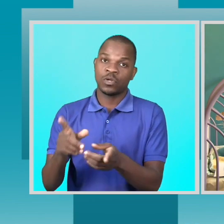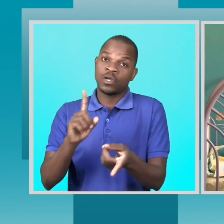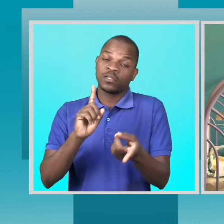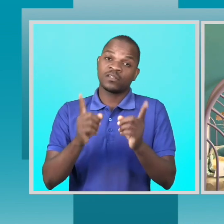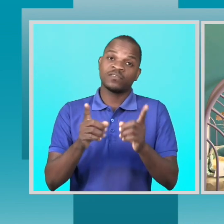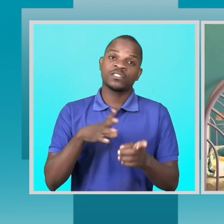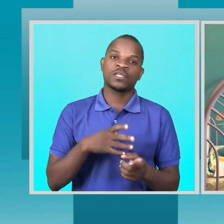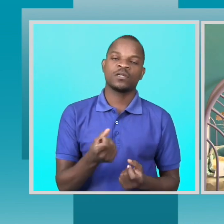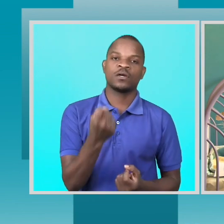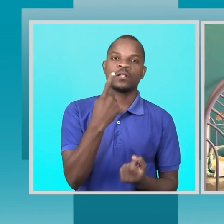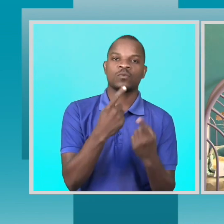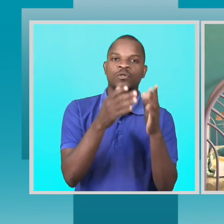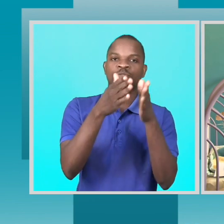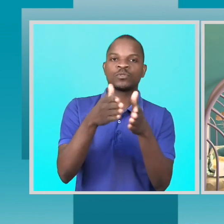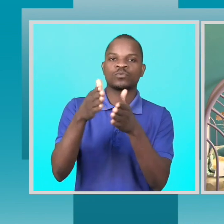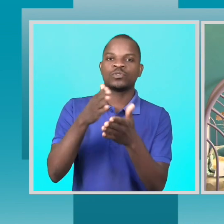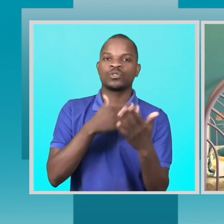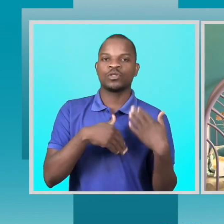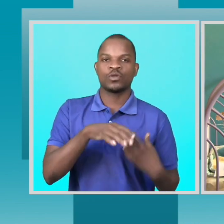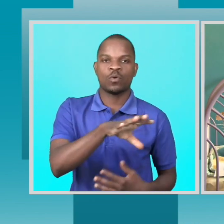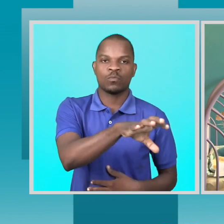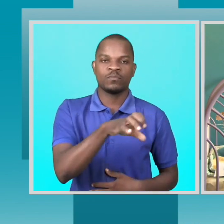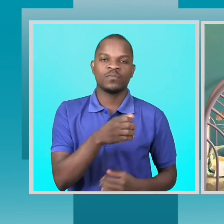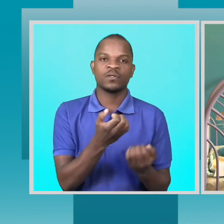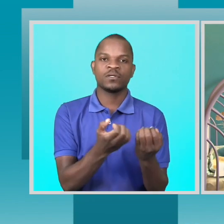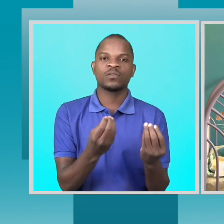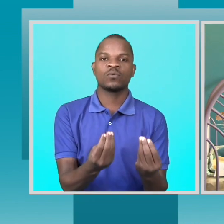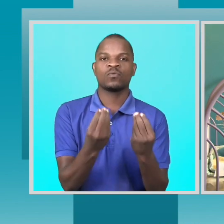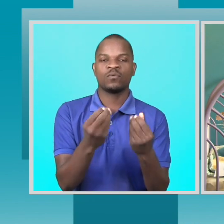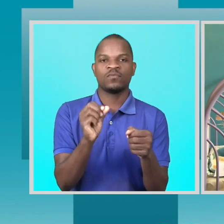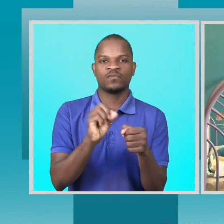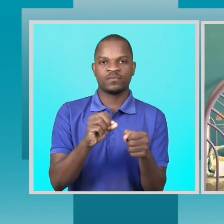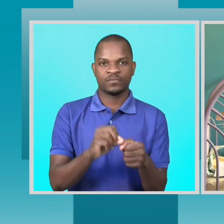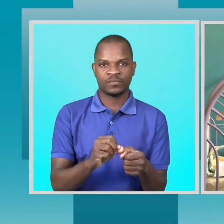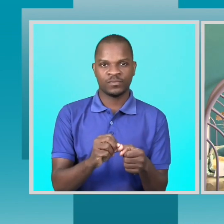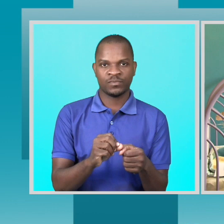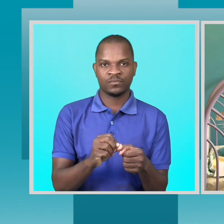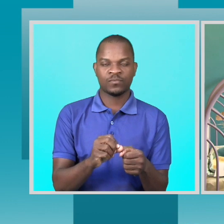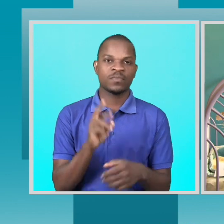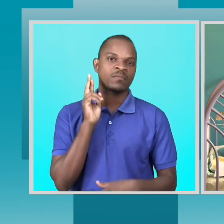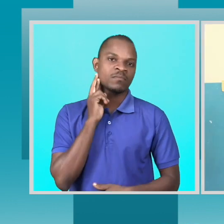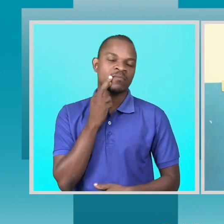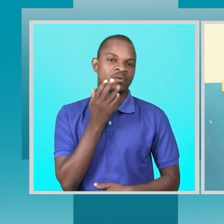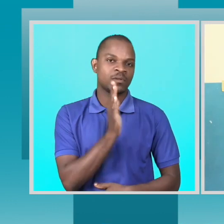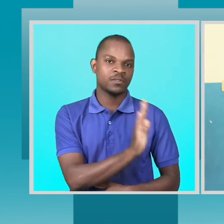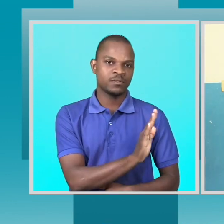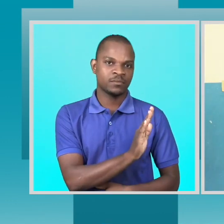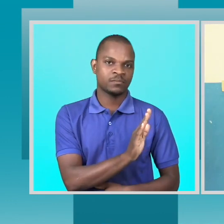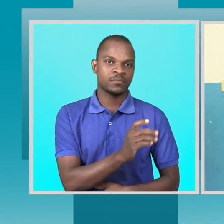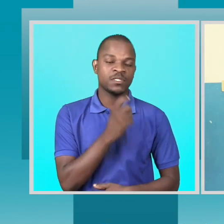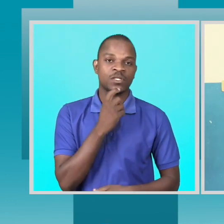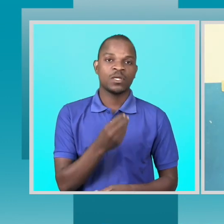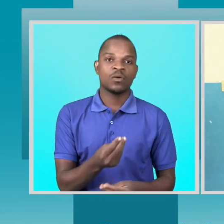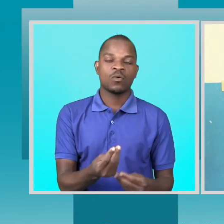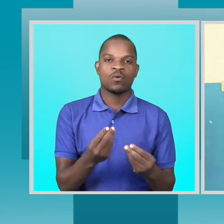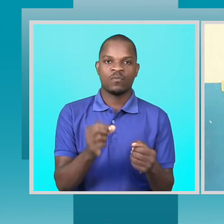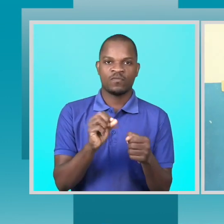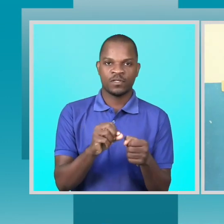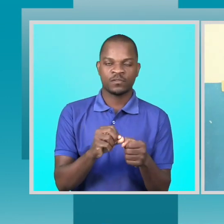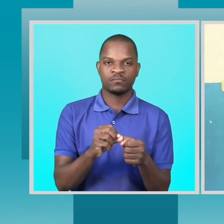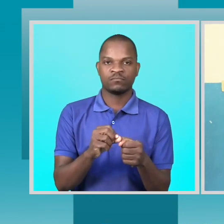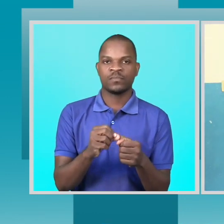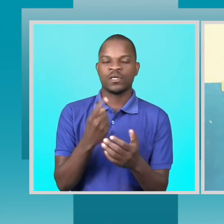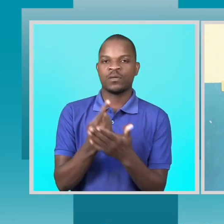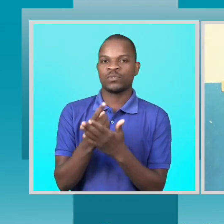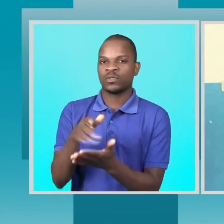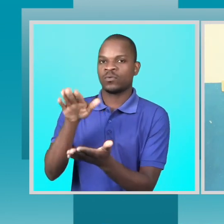fazer a adoção, entender melhor o processo de adoção dessas crianças? O processo de adoção